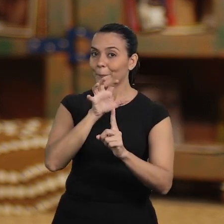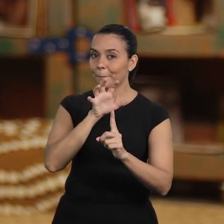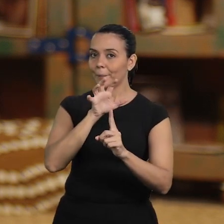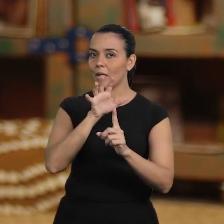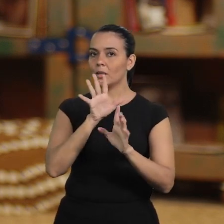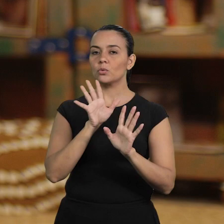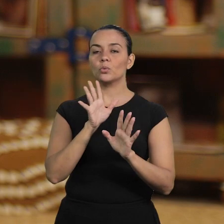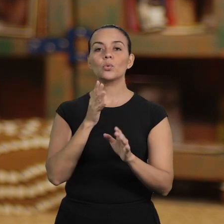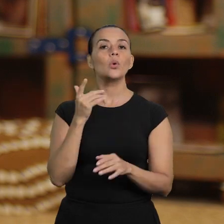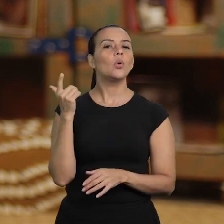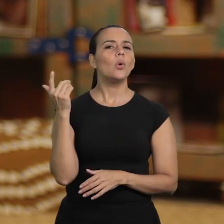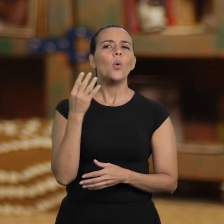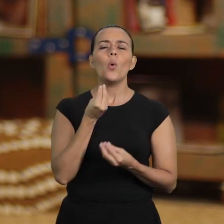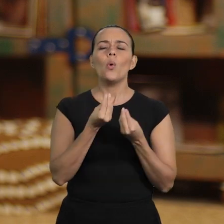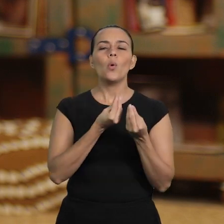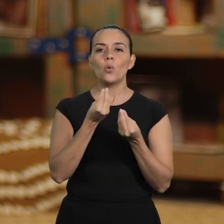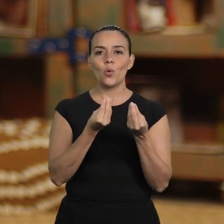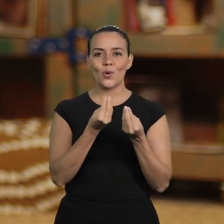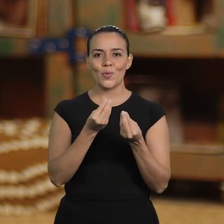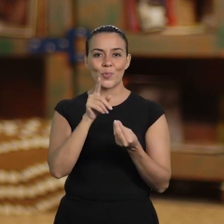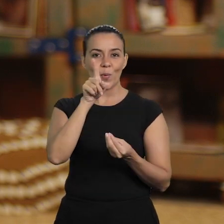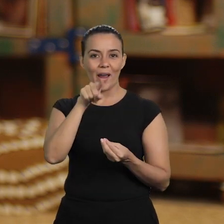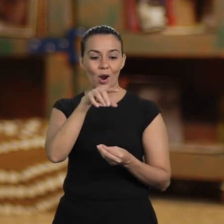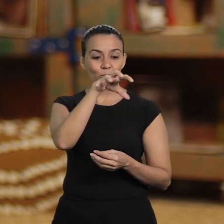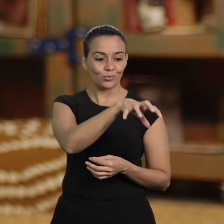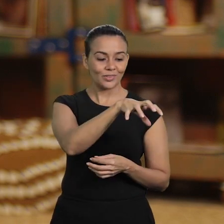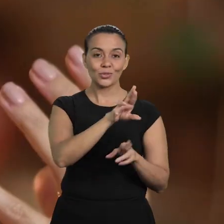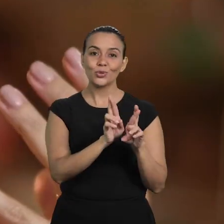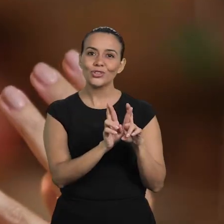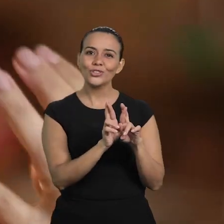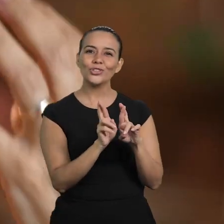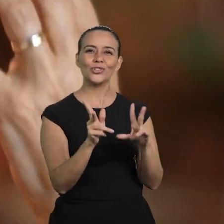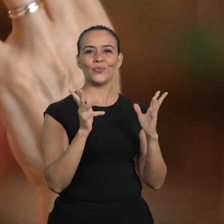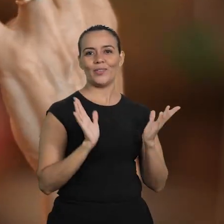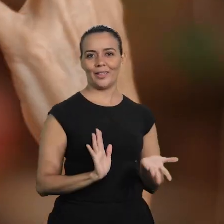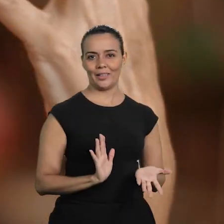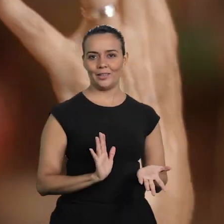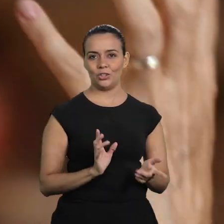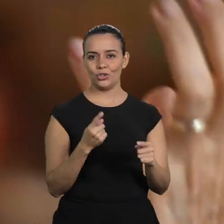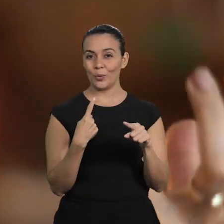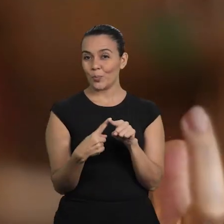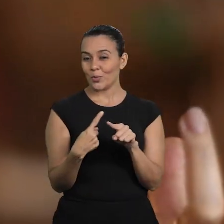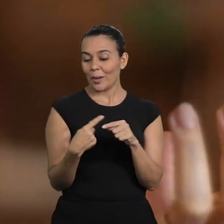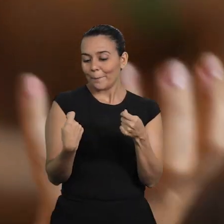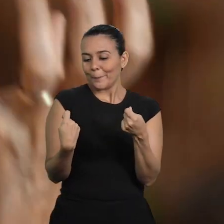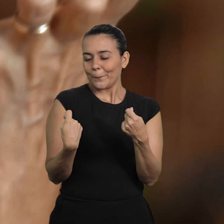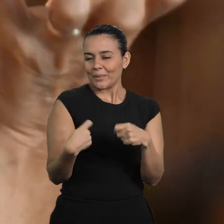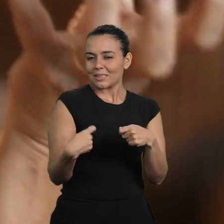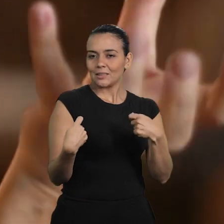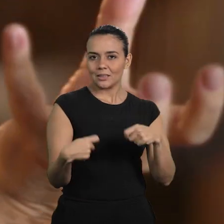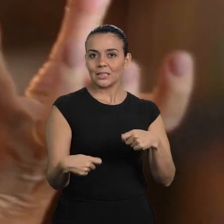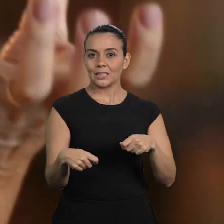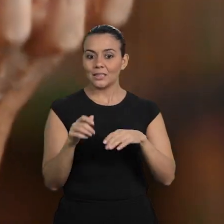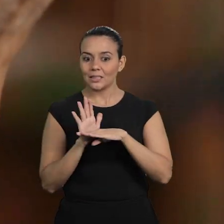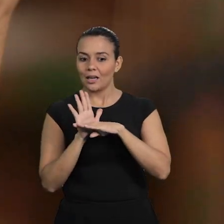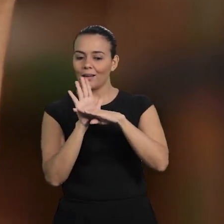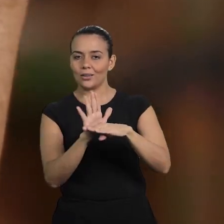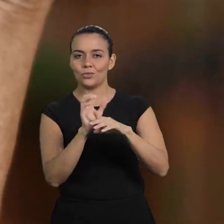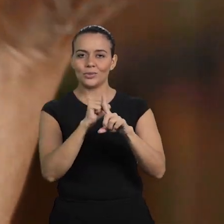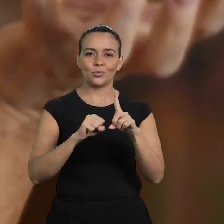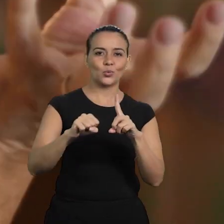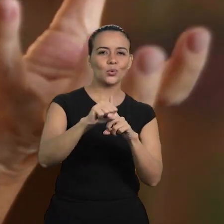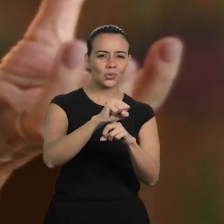eram conhecidos até no começo como o setor 2,5, né? Porque ele tem uma causa que ele quer